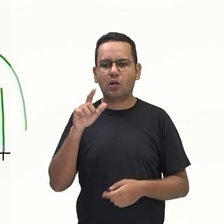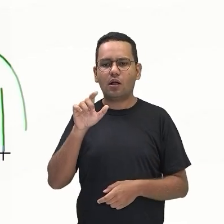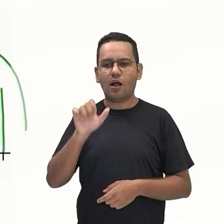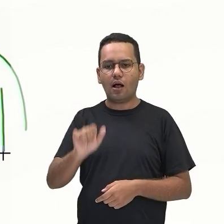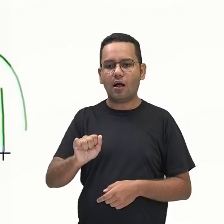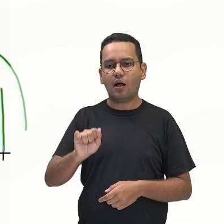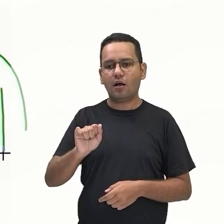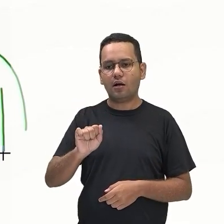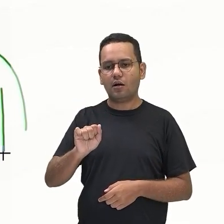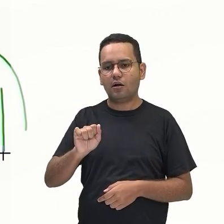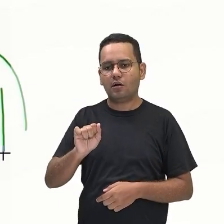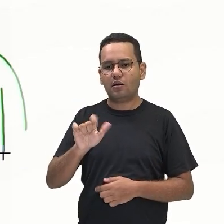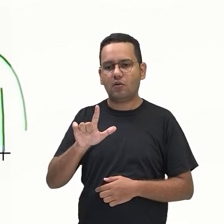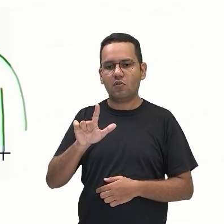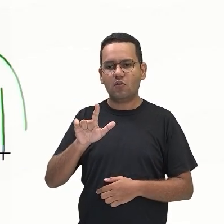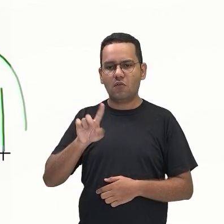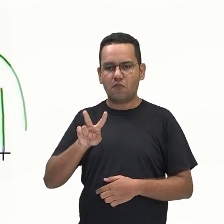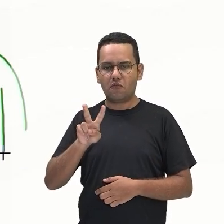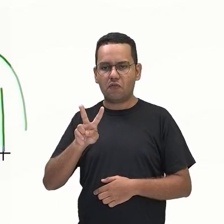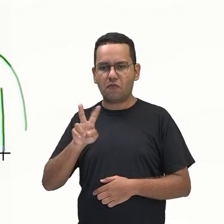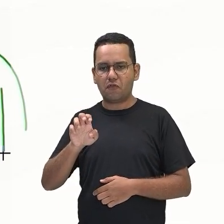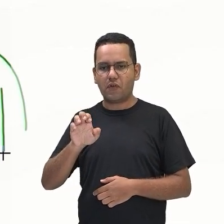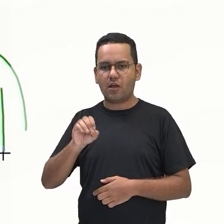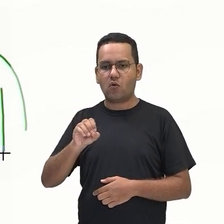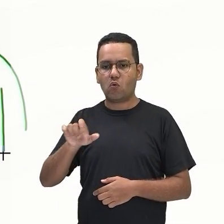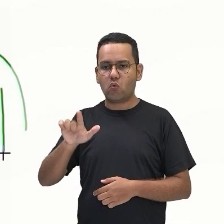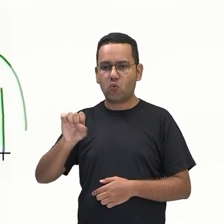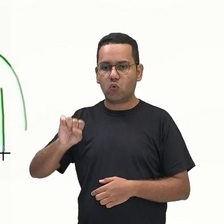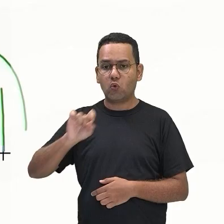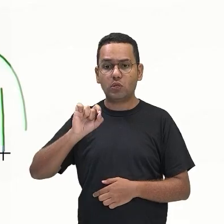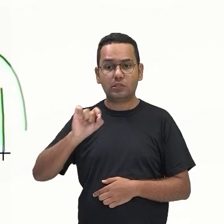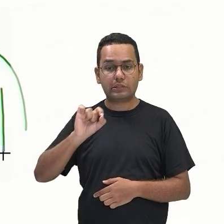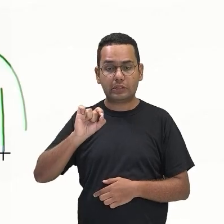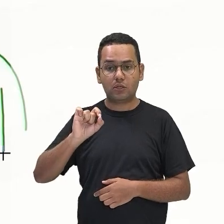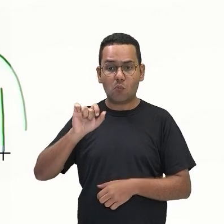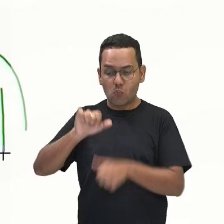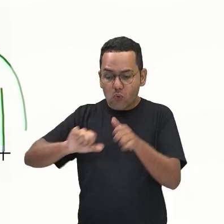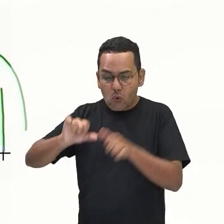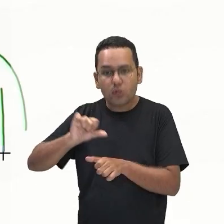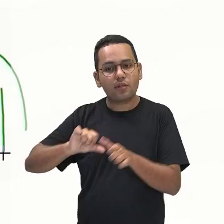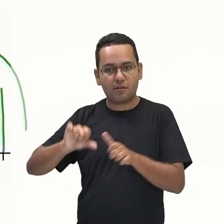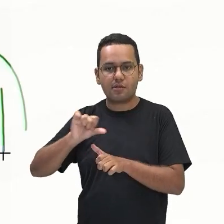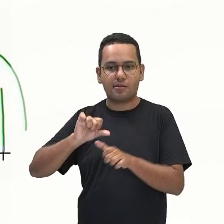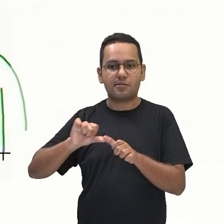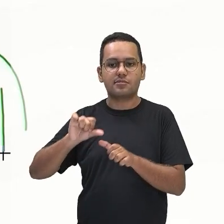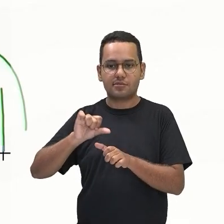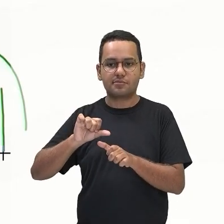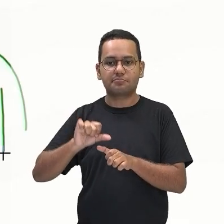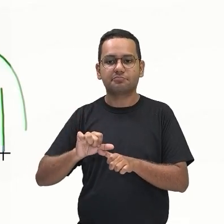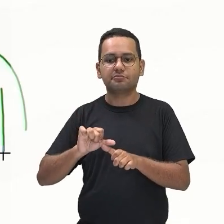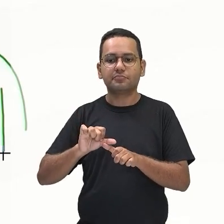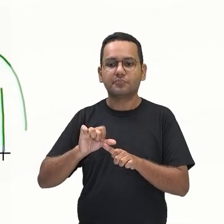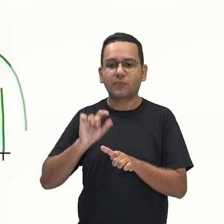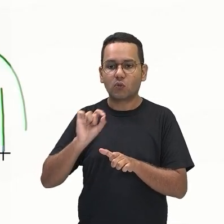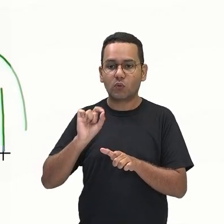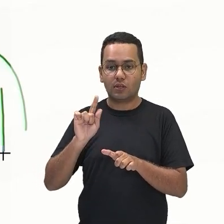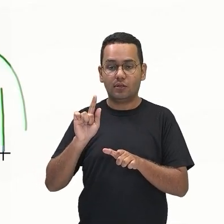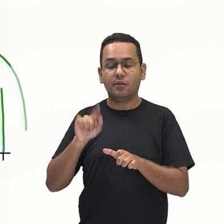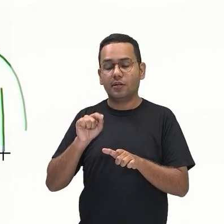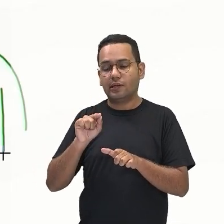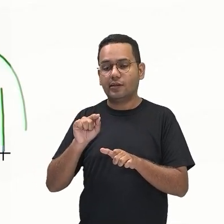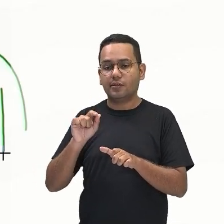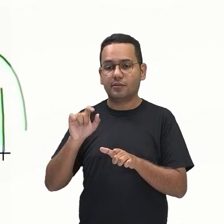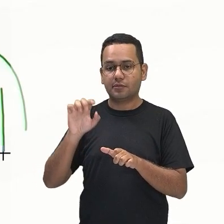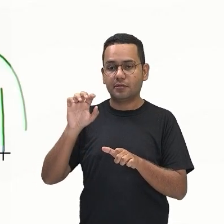pulmonar, que são ainda menores ainda, é onde é feita a troca gasosa dentro do nosso pulmão, tá bom? Anotaram aí? Então,